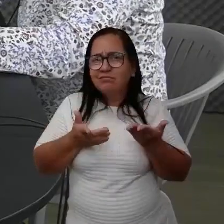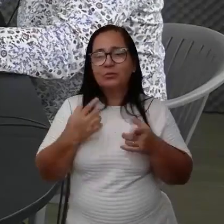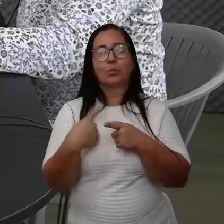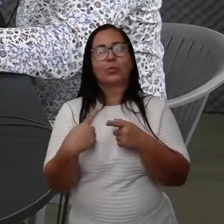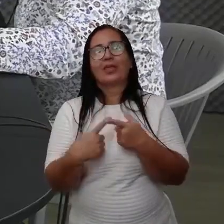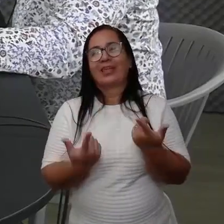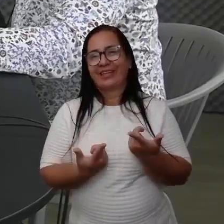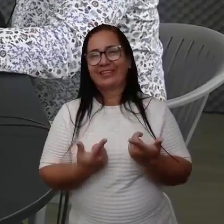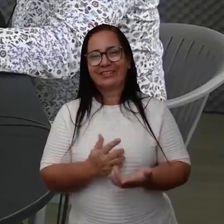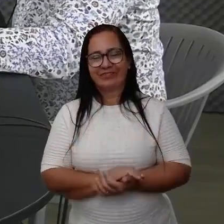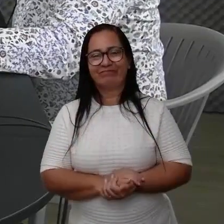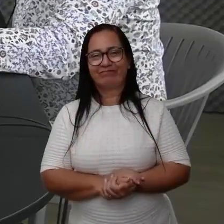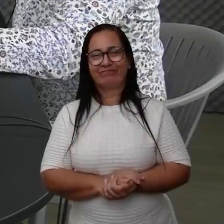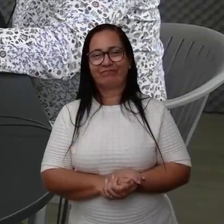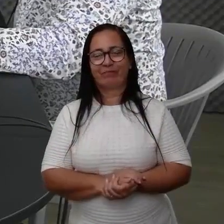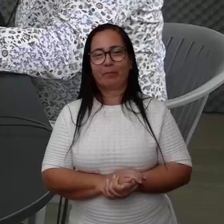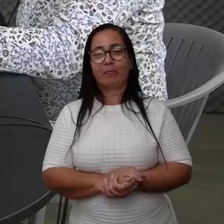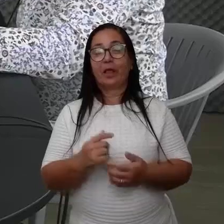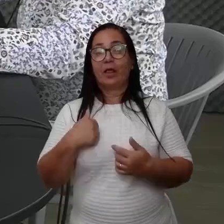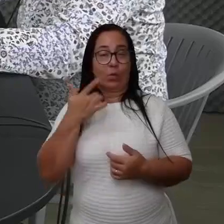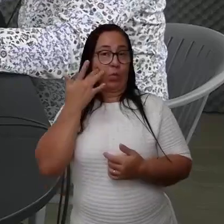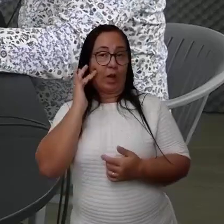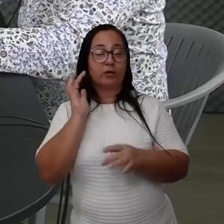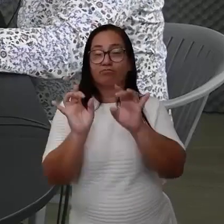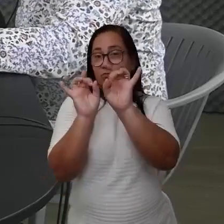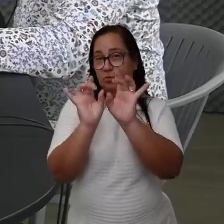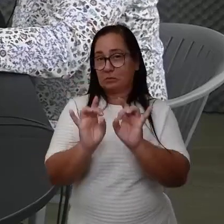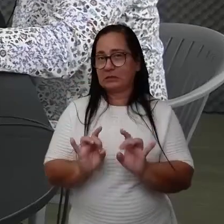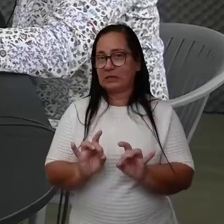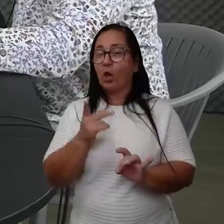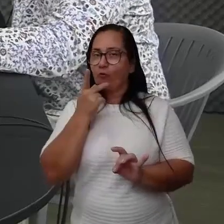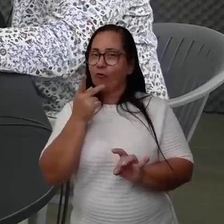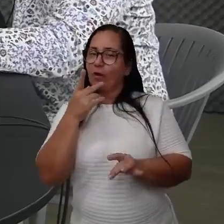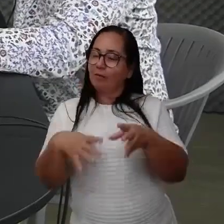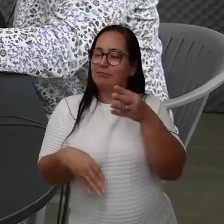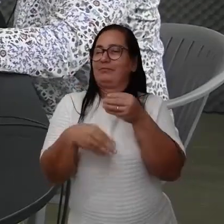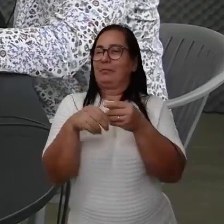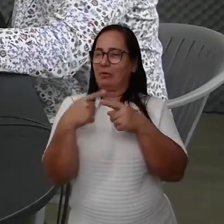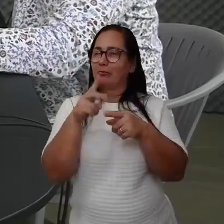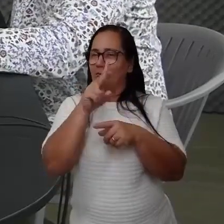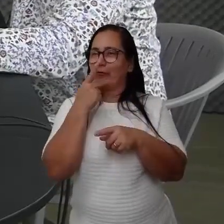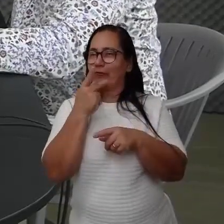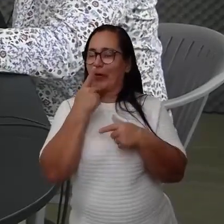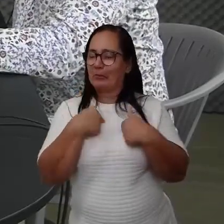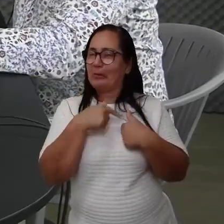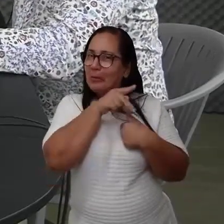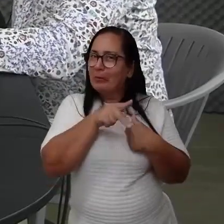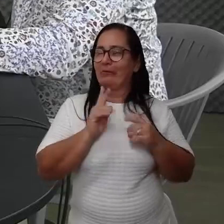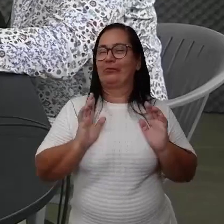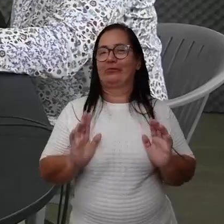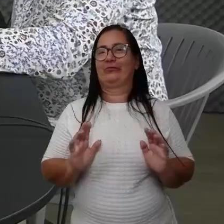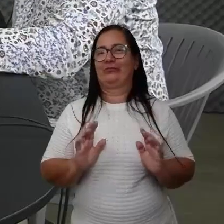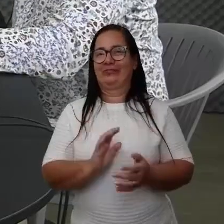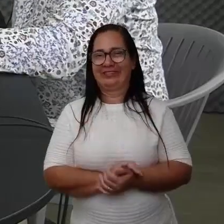uma coisa que eu acho que esse preciosismo Deixa tá eu aí. falar antes de você falar, porque você vai falar no seu lugar de professora. Você estudou lá?